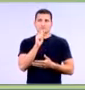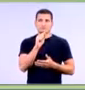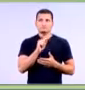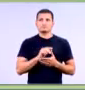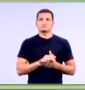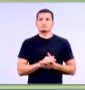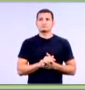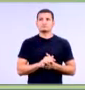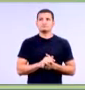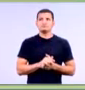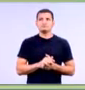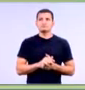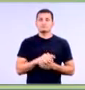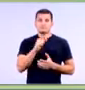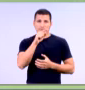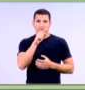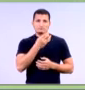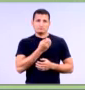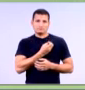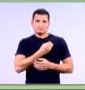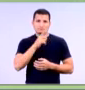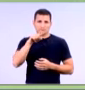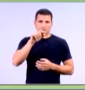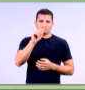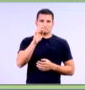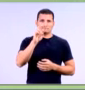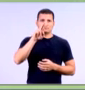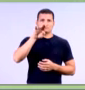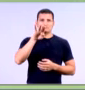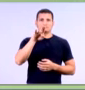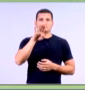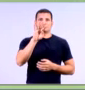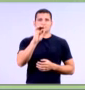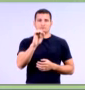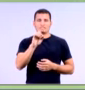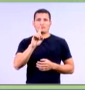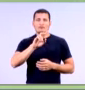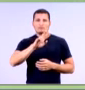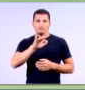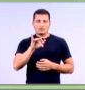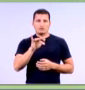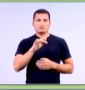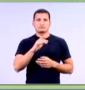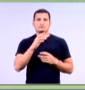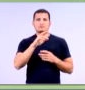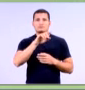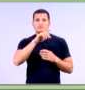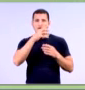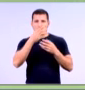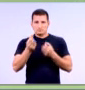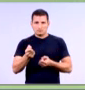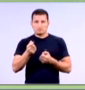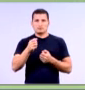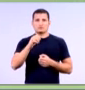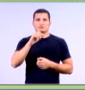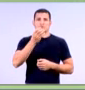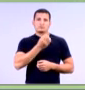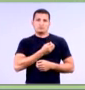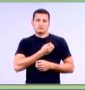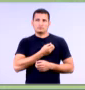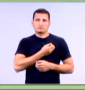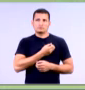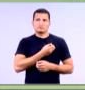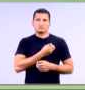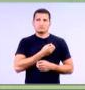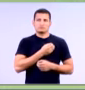Esse aqui, gente, esse número é o atributo, que vai receber o parâmetro número. Opa,